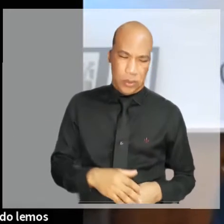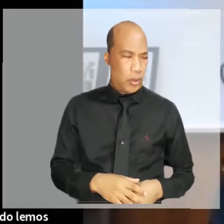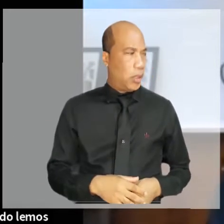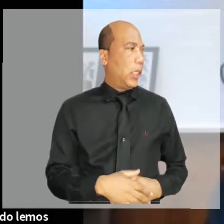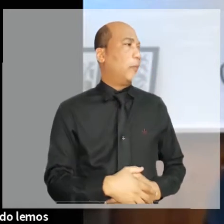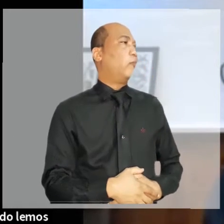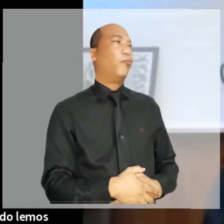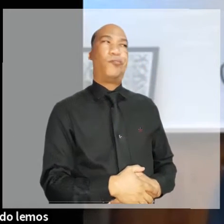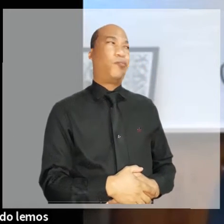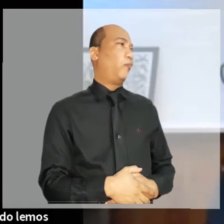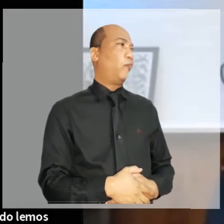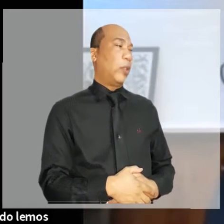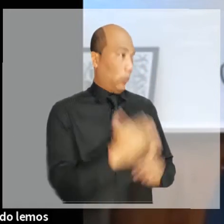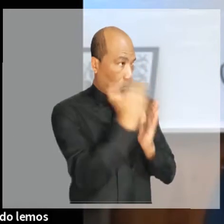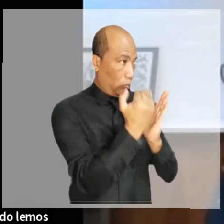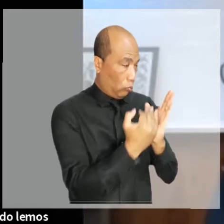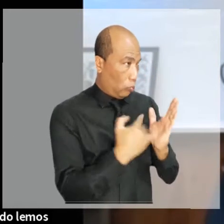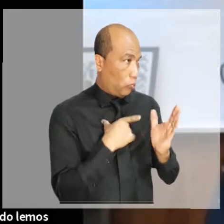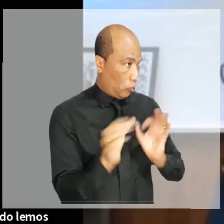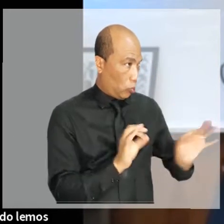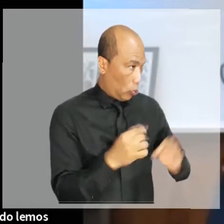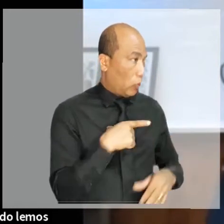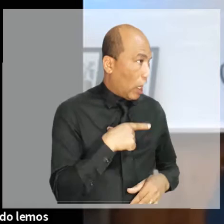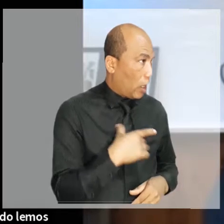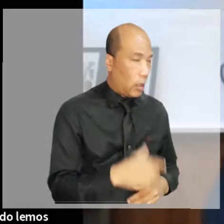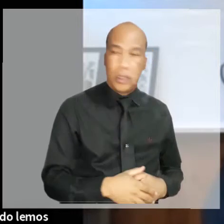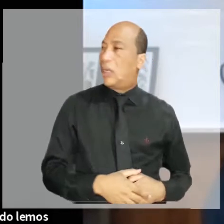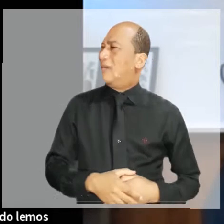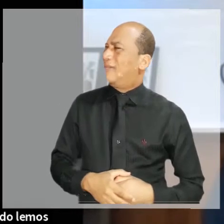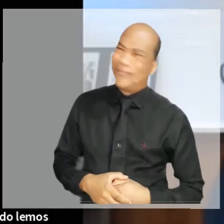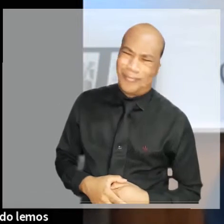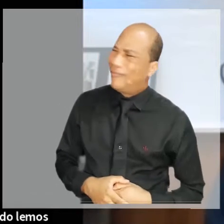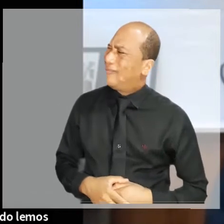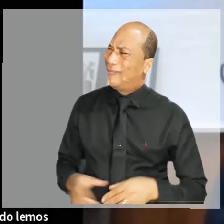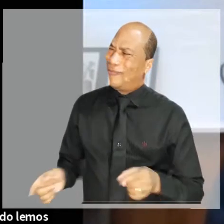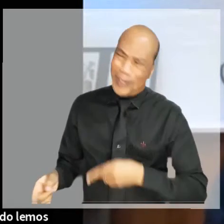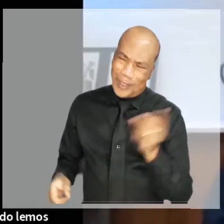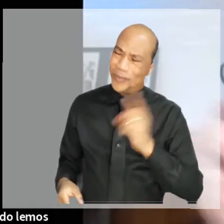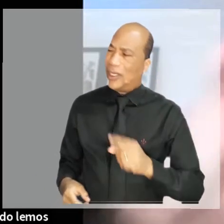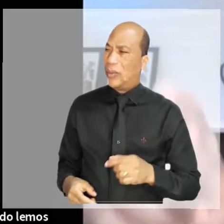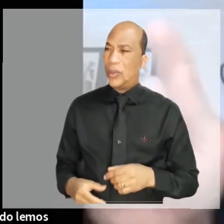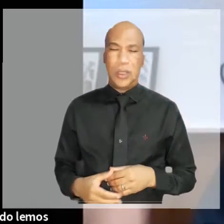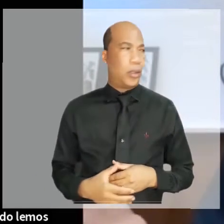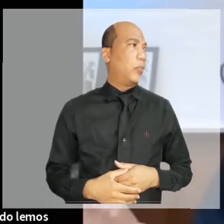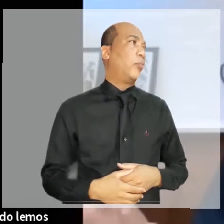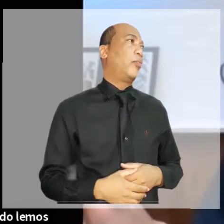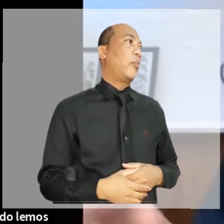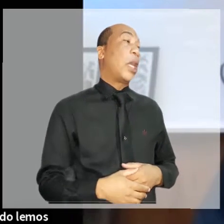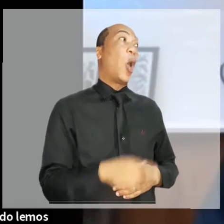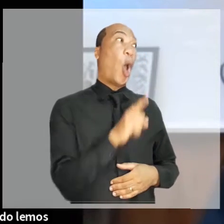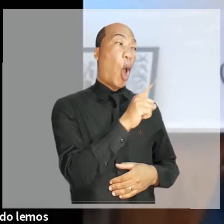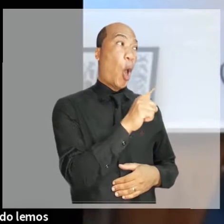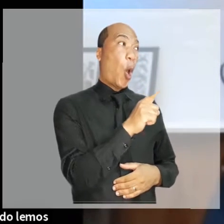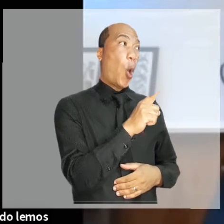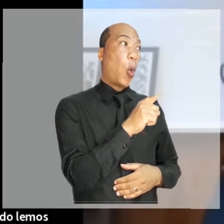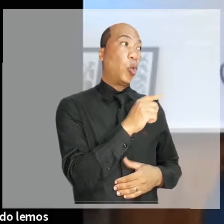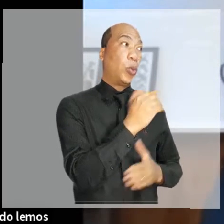seguinte, a gente não vai, vou te explicar por quê. Se a gente seguir o